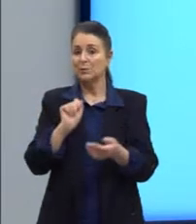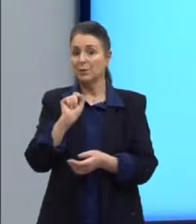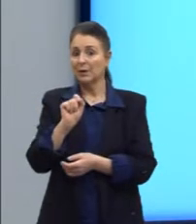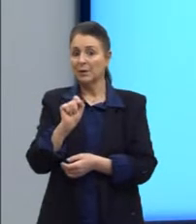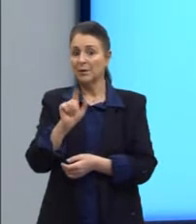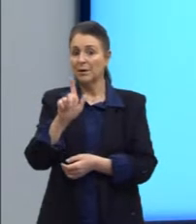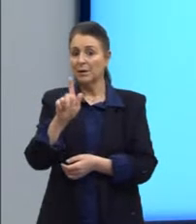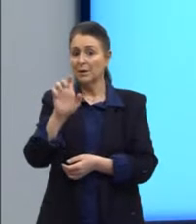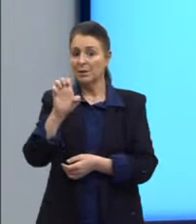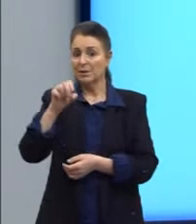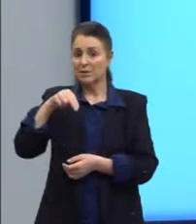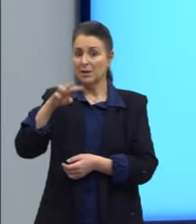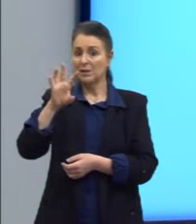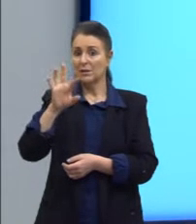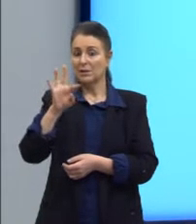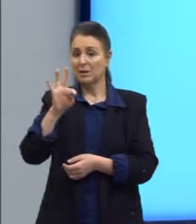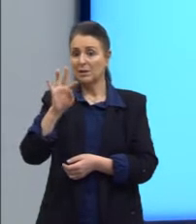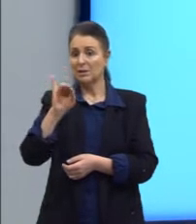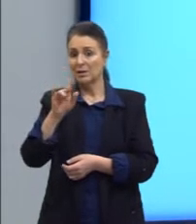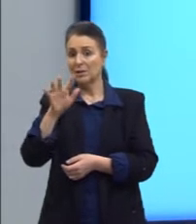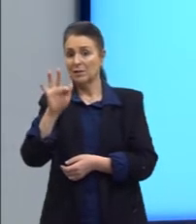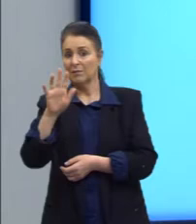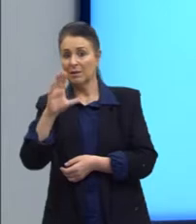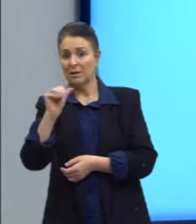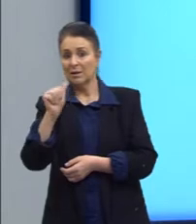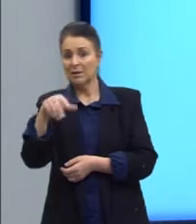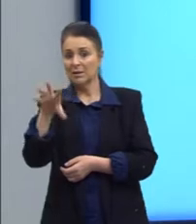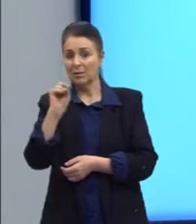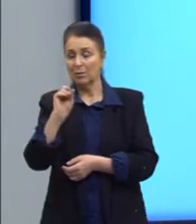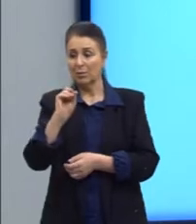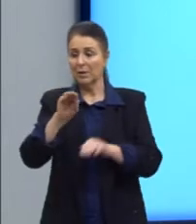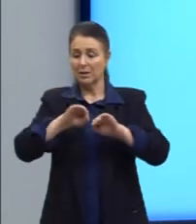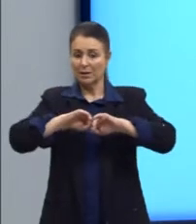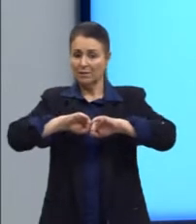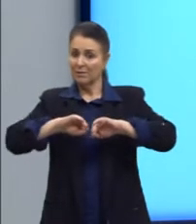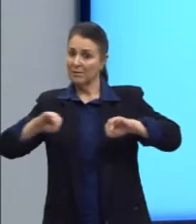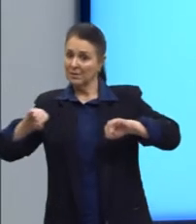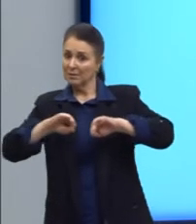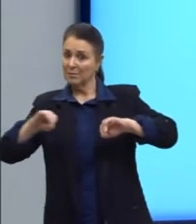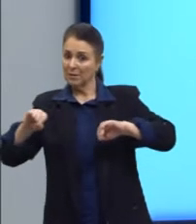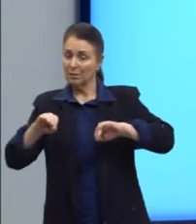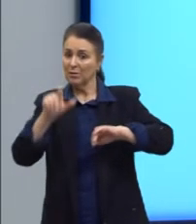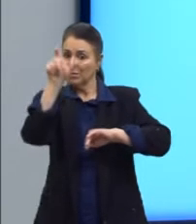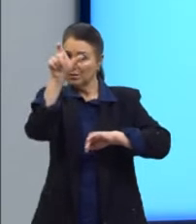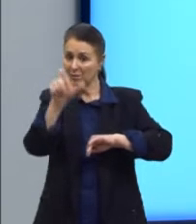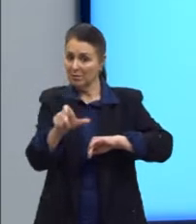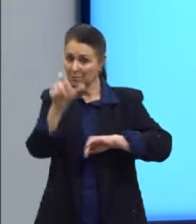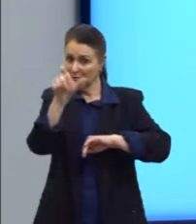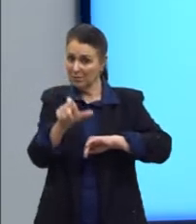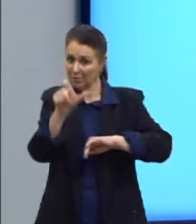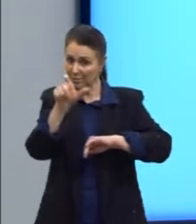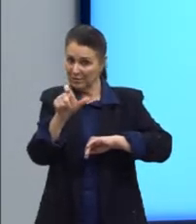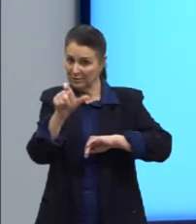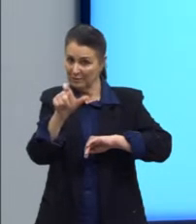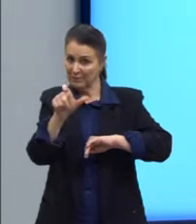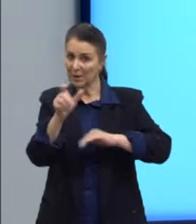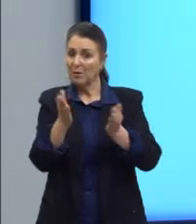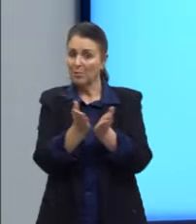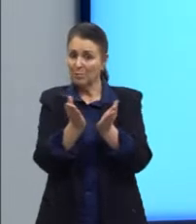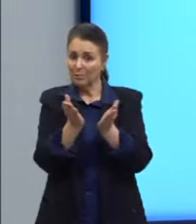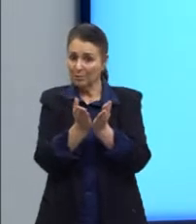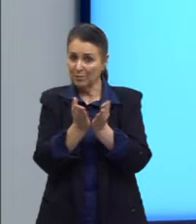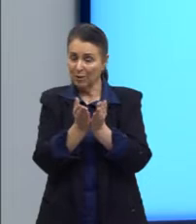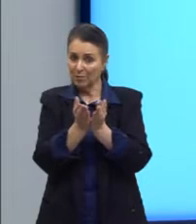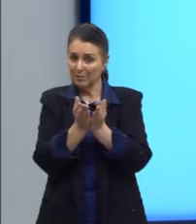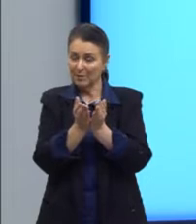isto é, o afastamento dos indivíduos com baixo poder aquisitivo dos grandes centros urbanos, o que